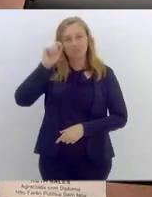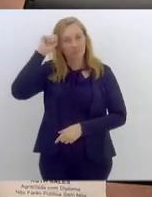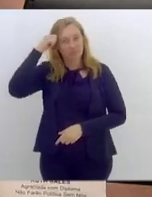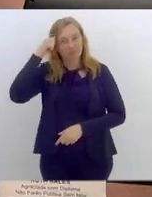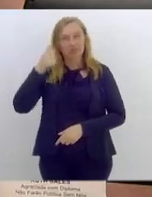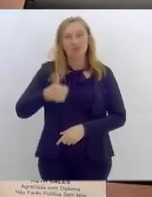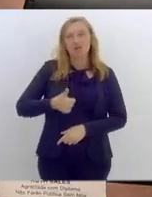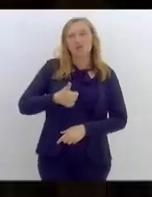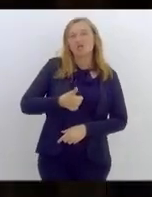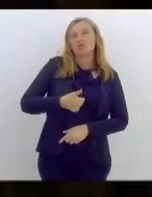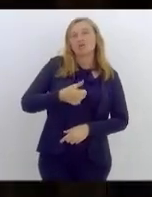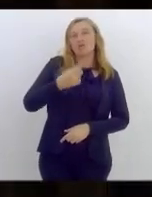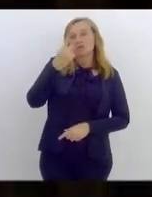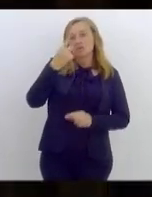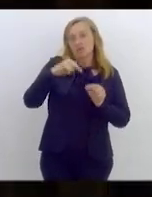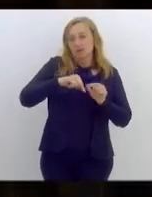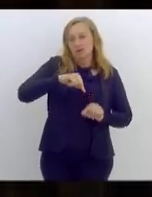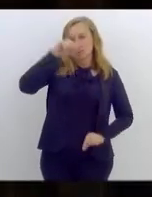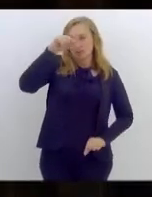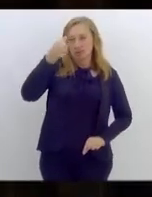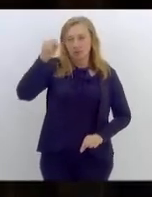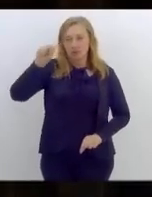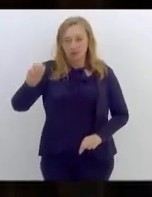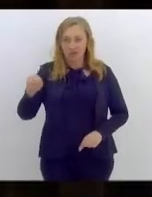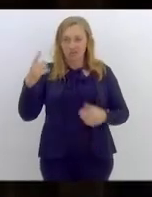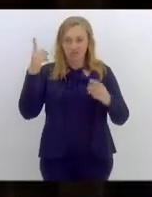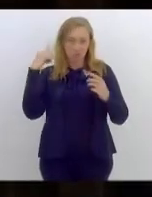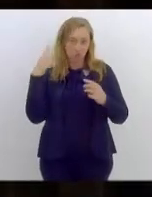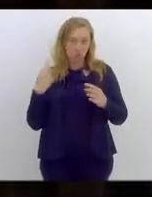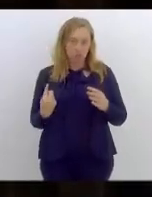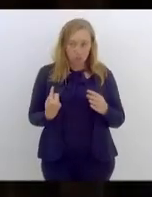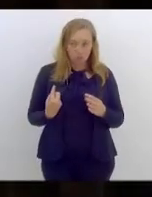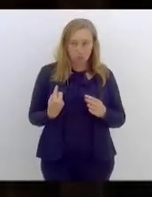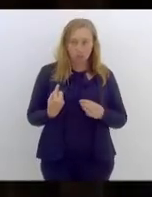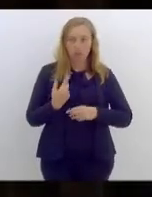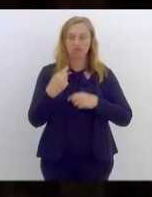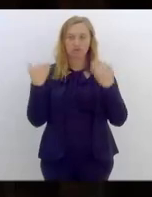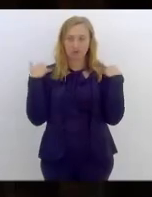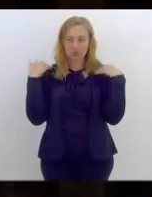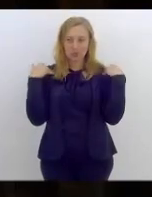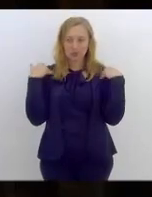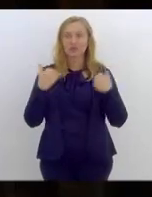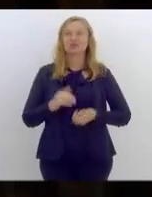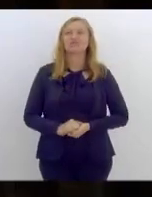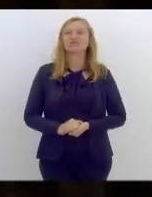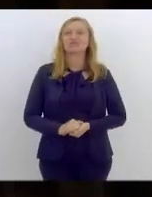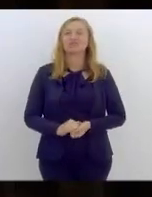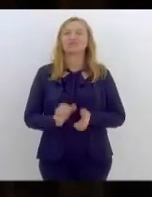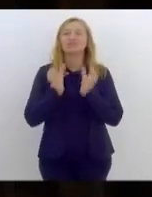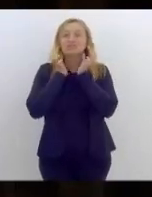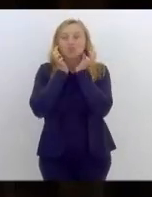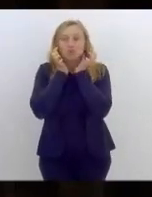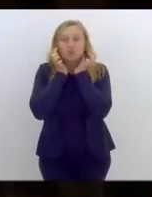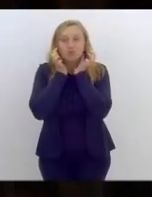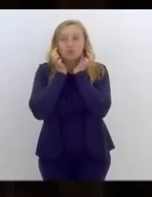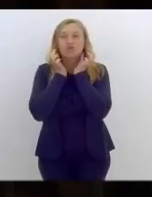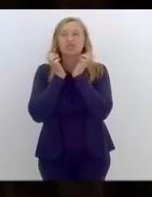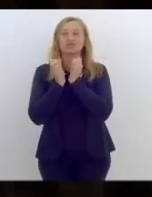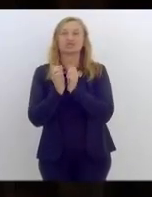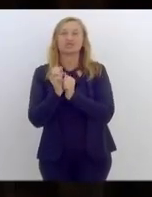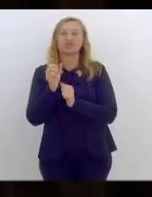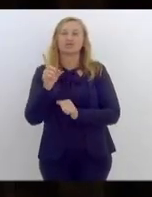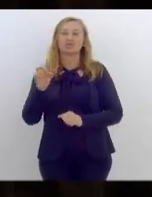1,80m, nesse momento com meus cabelos cacheados, mais ou menos na altura do ombro, argolas douradas,